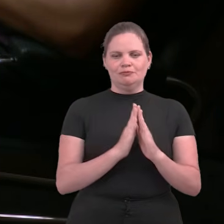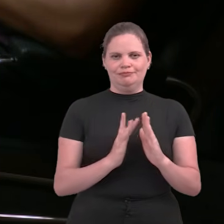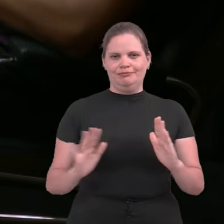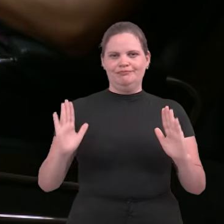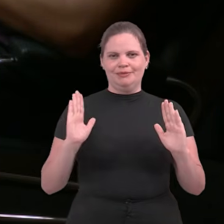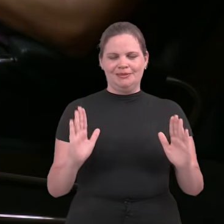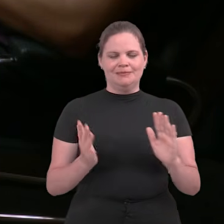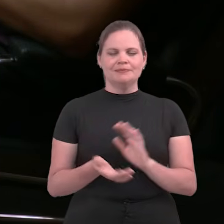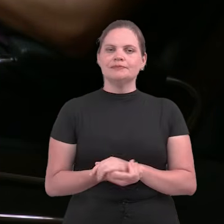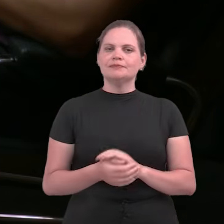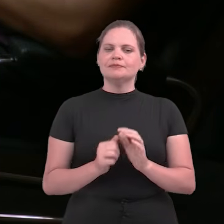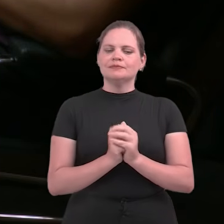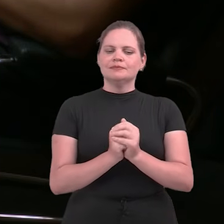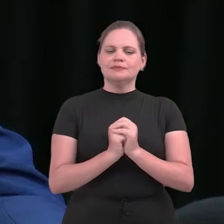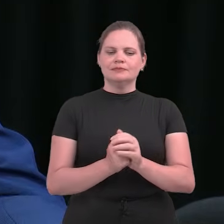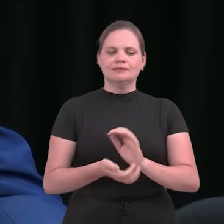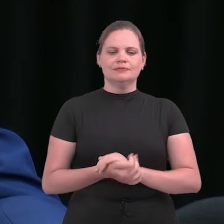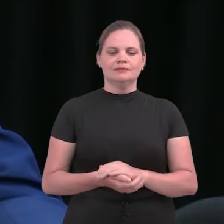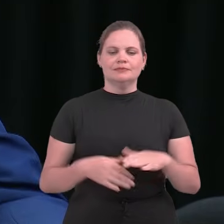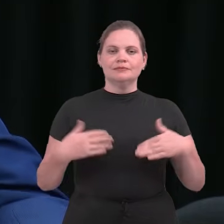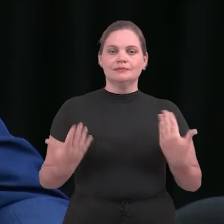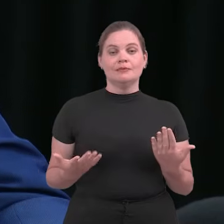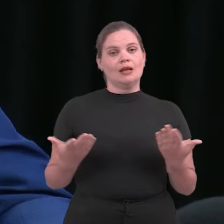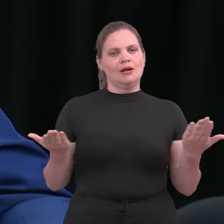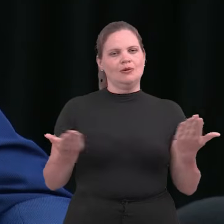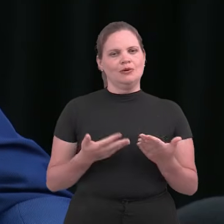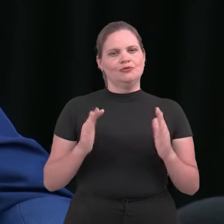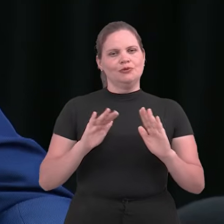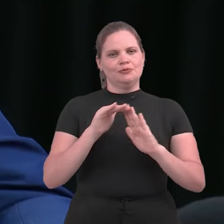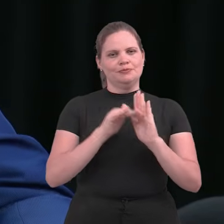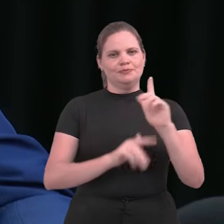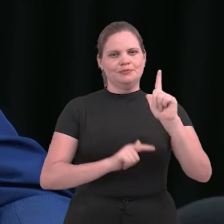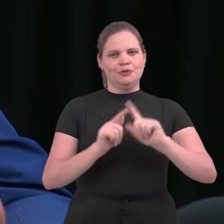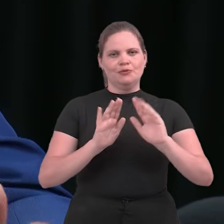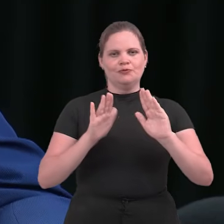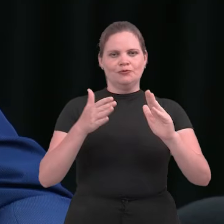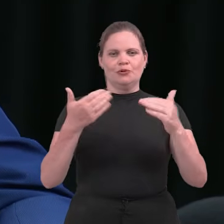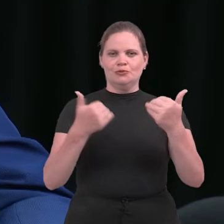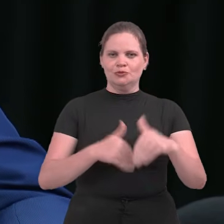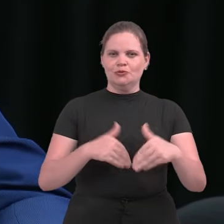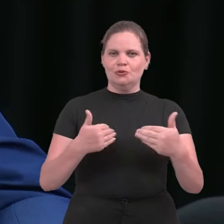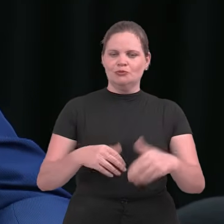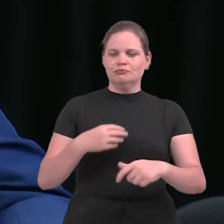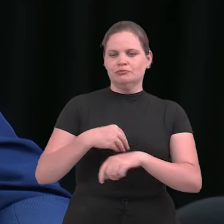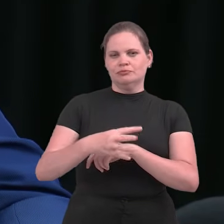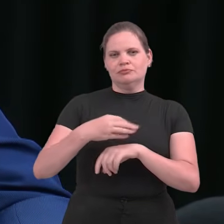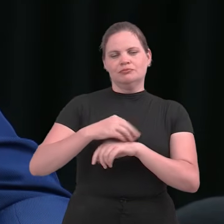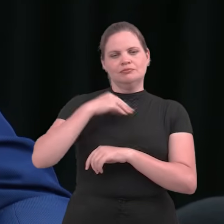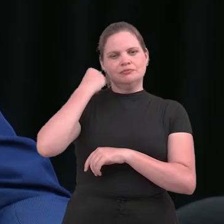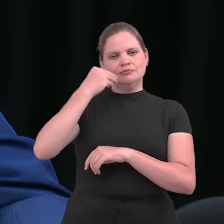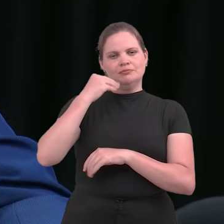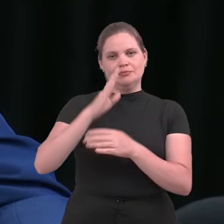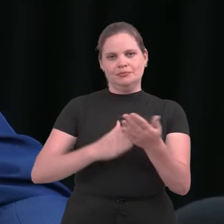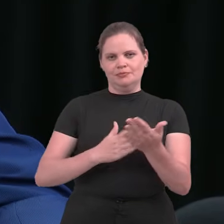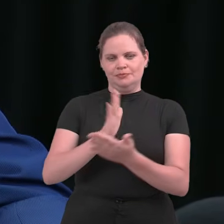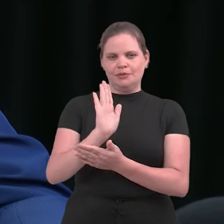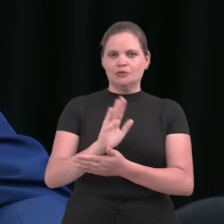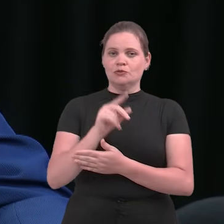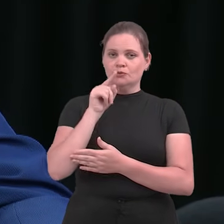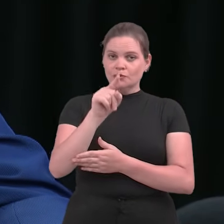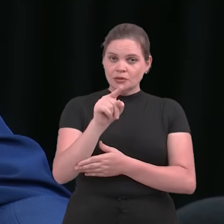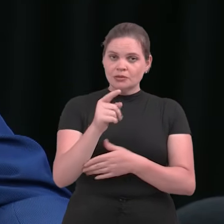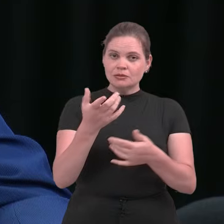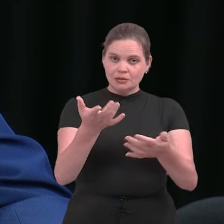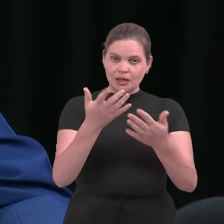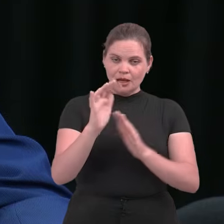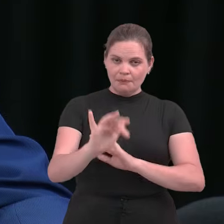Amém, queridos. Então, esse foi o nosso programa Foco nos Concursos de hoje, compartilhando experiências de aprovação. Você que